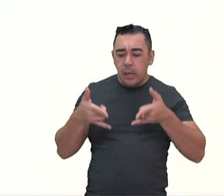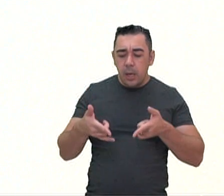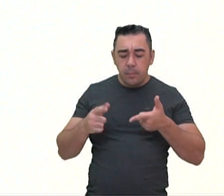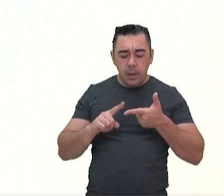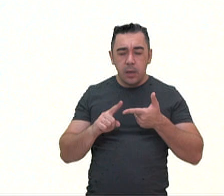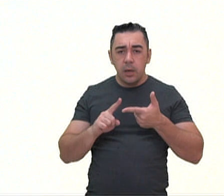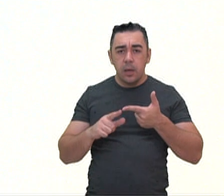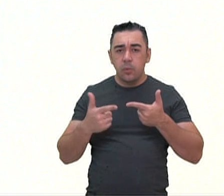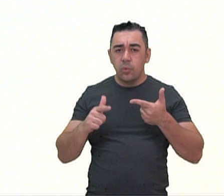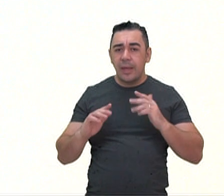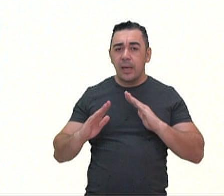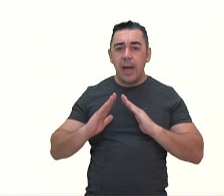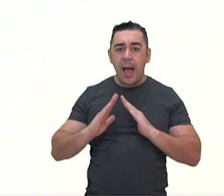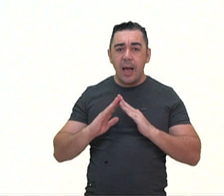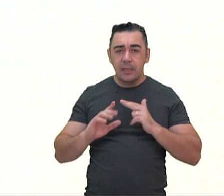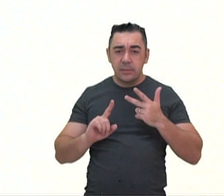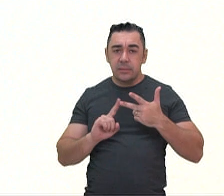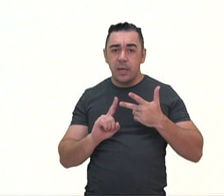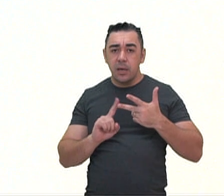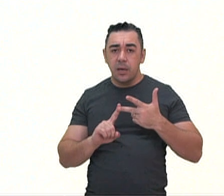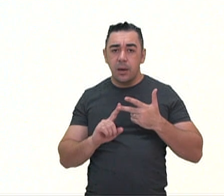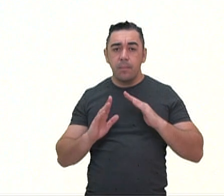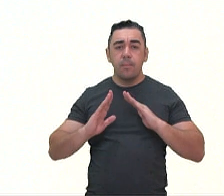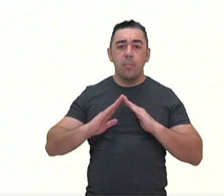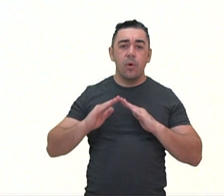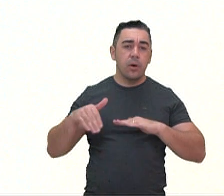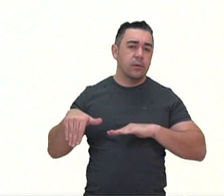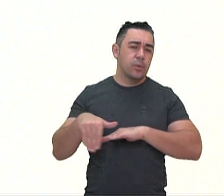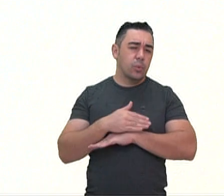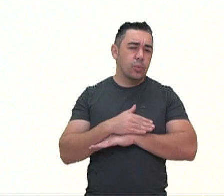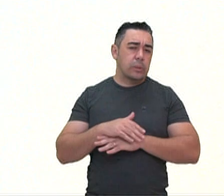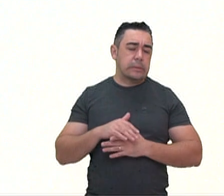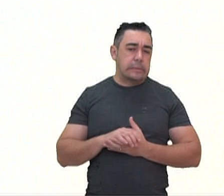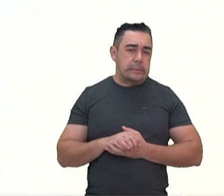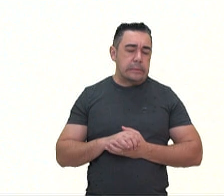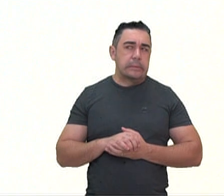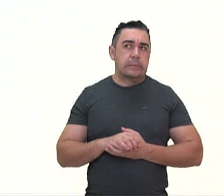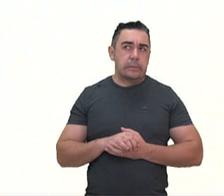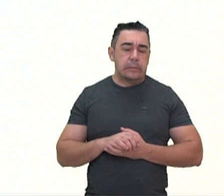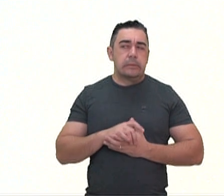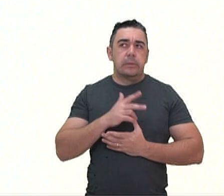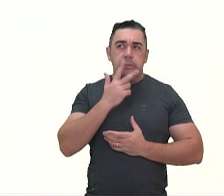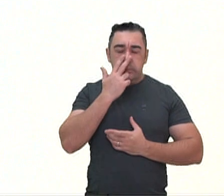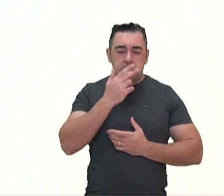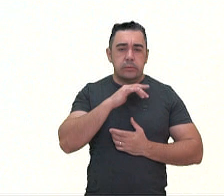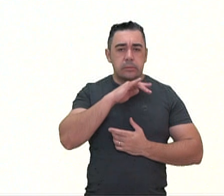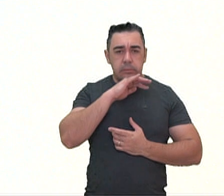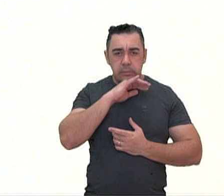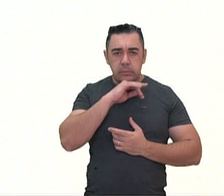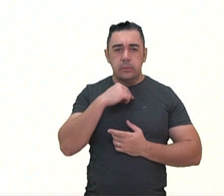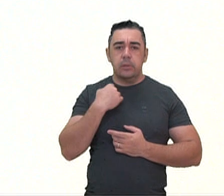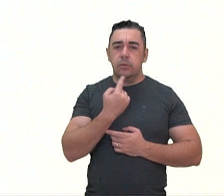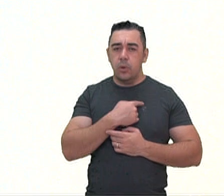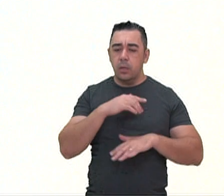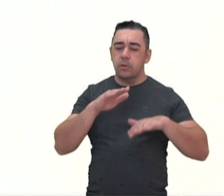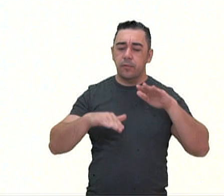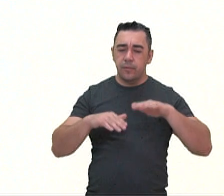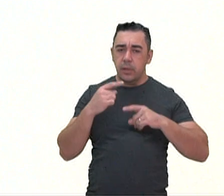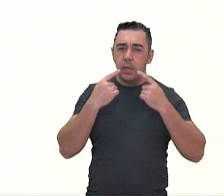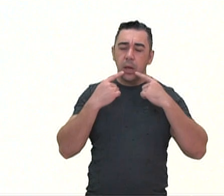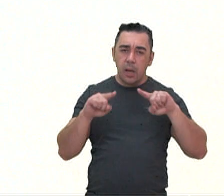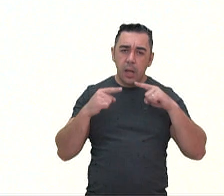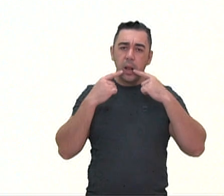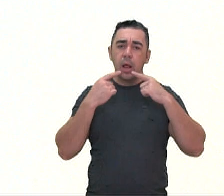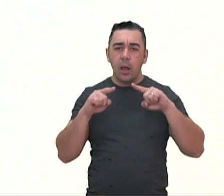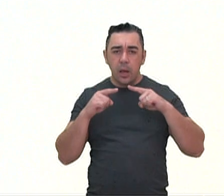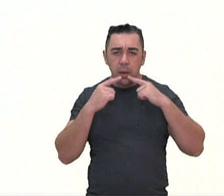casa, nem... Deve ser ruim. E ainda a gente reclama.